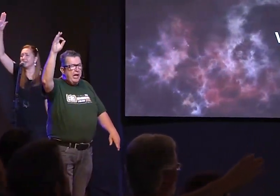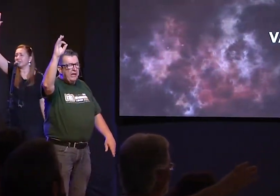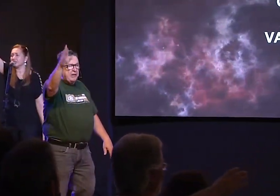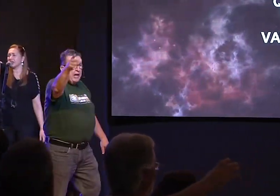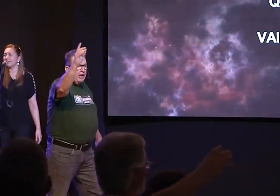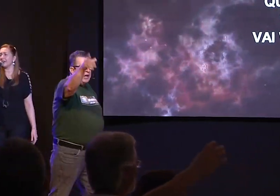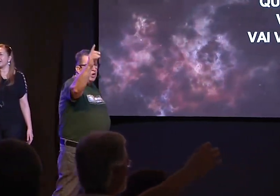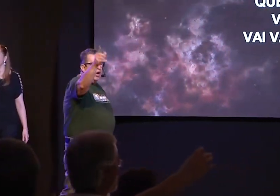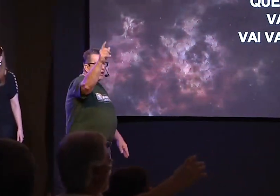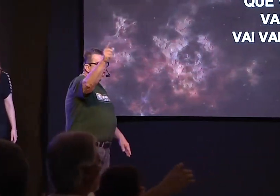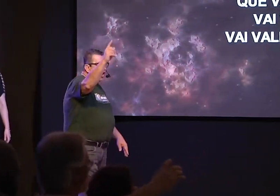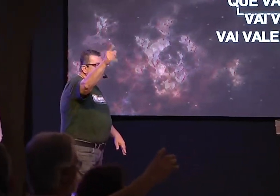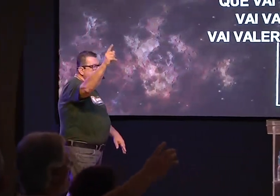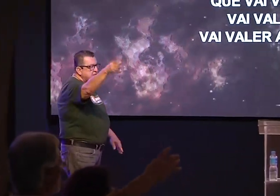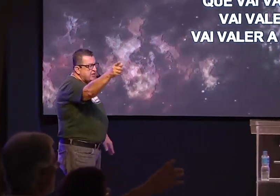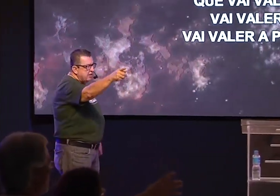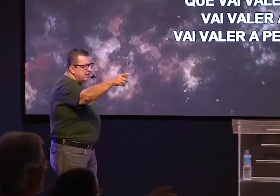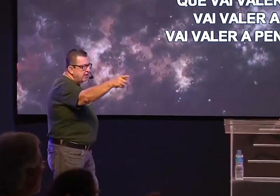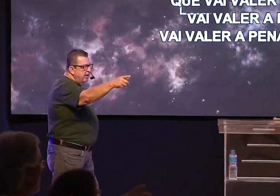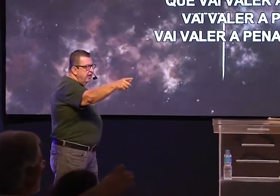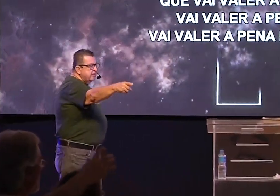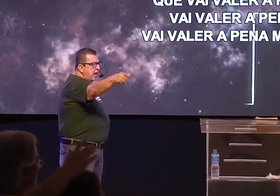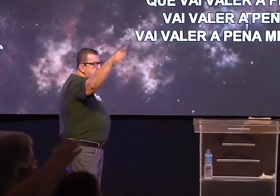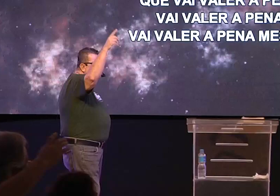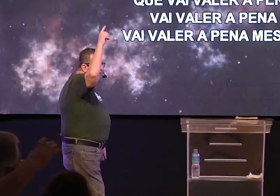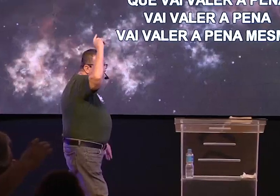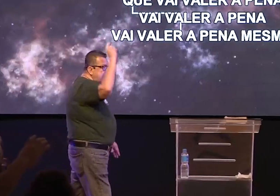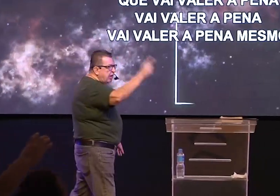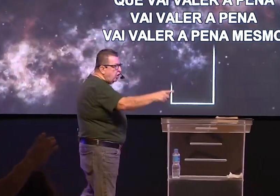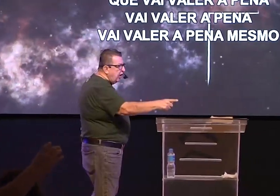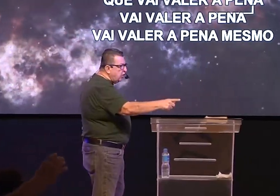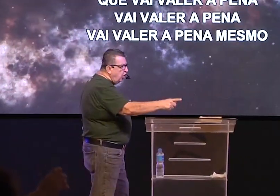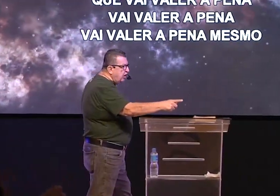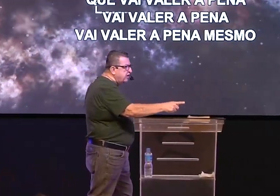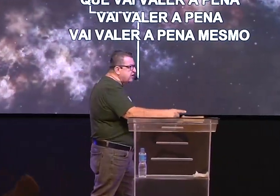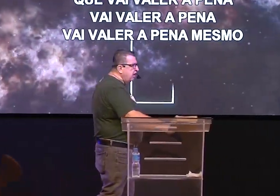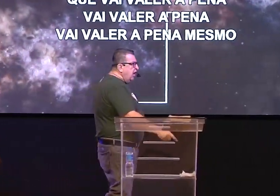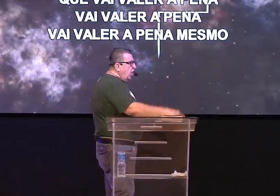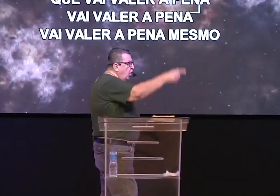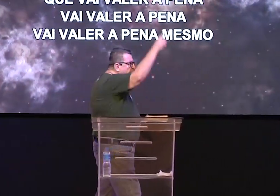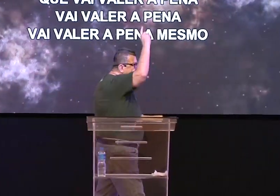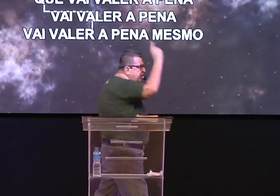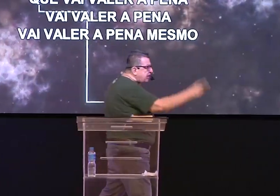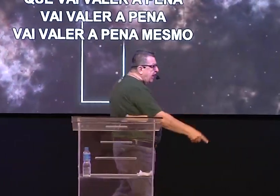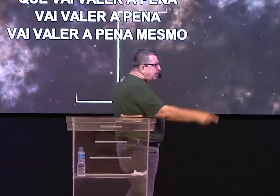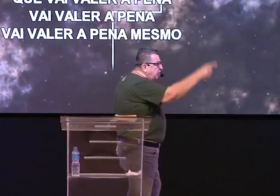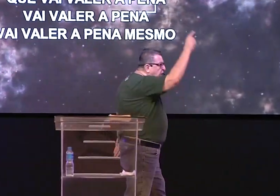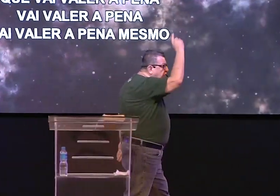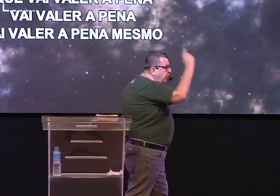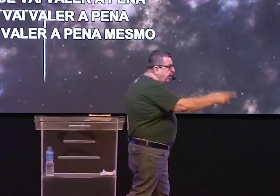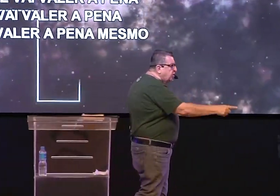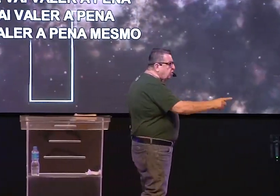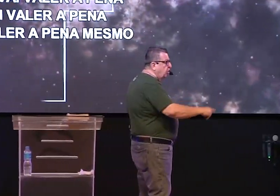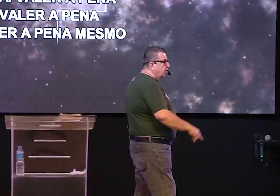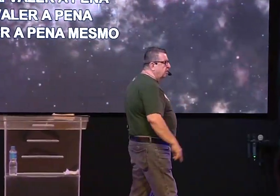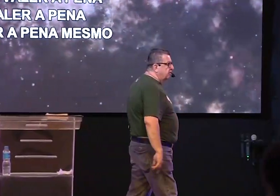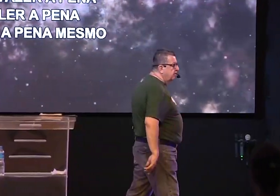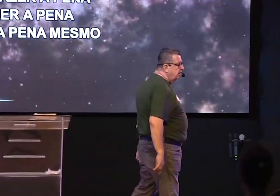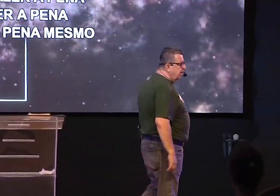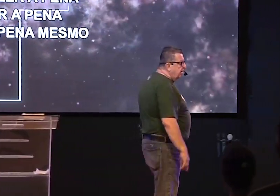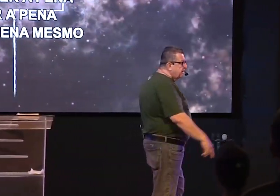Sabe o que é a terra de adoradores? Sabe o que é terra de adoradores? Uma cidade em